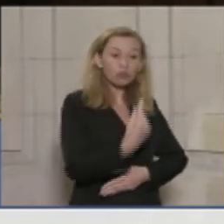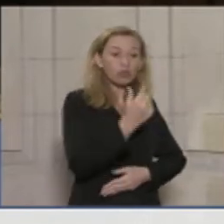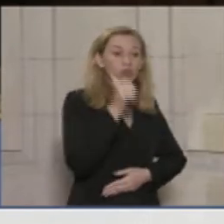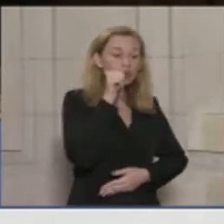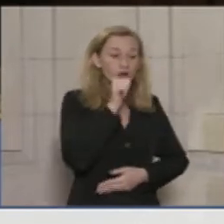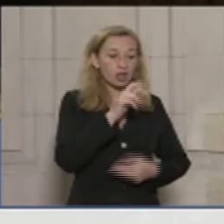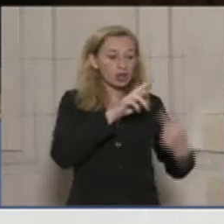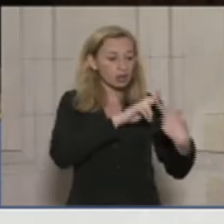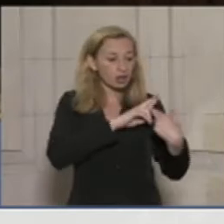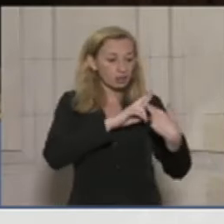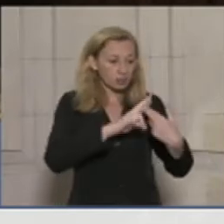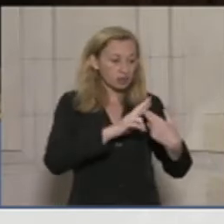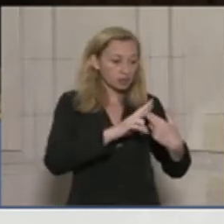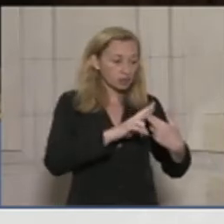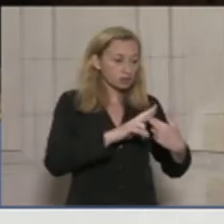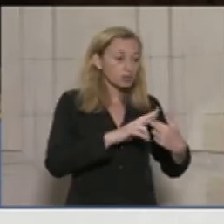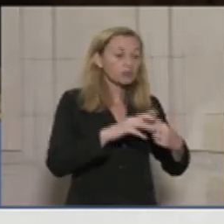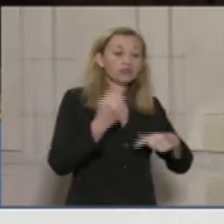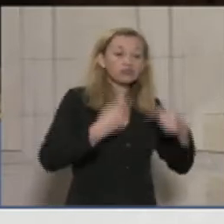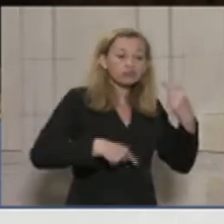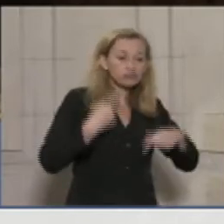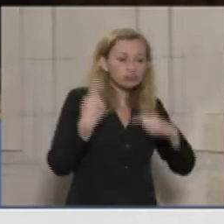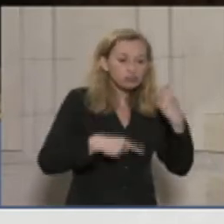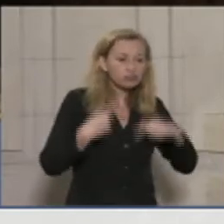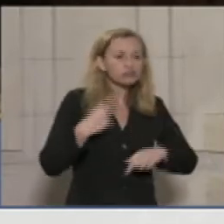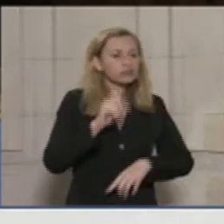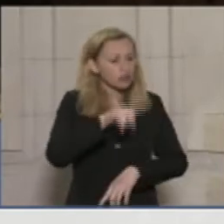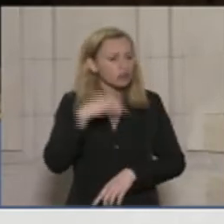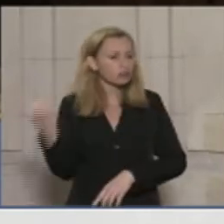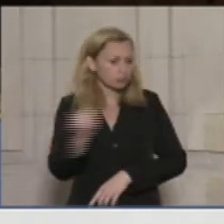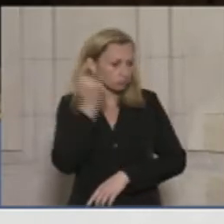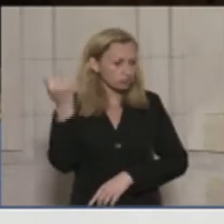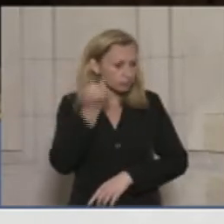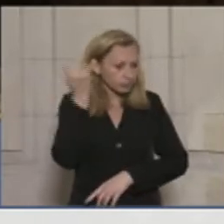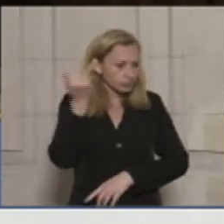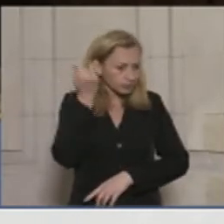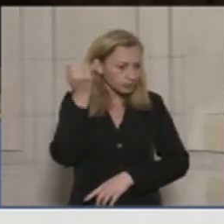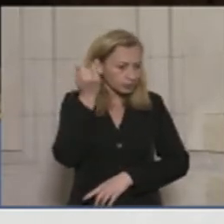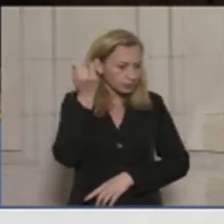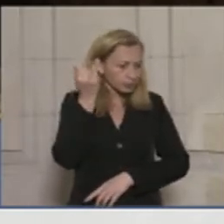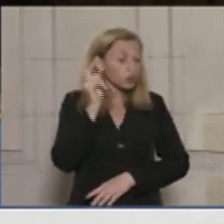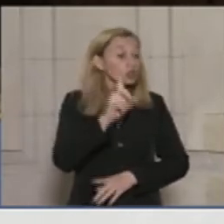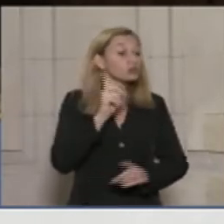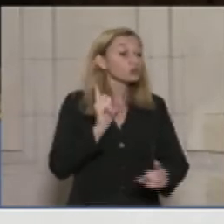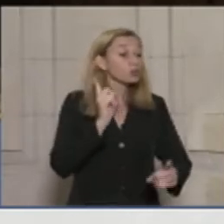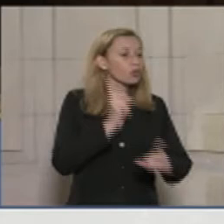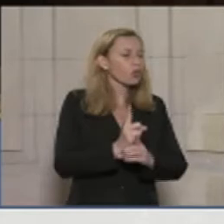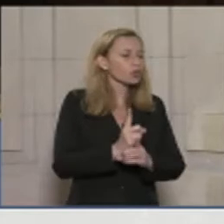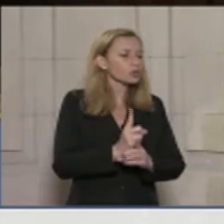para participar desse debate tão importante e num encontro